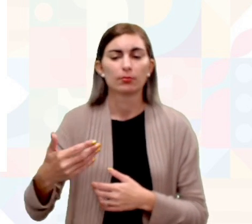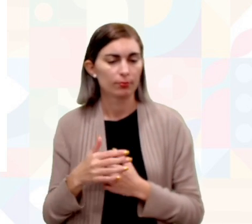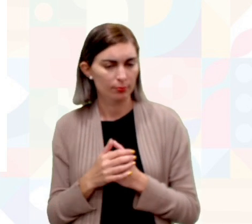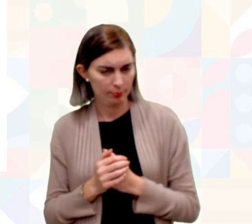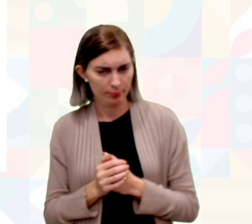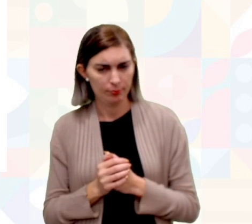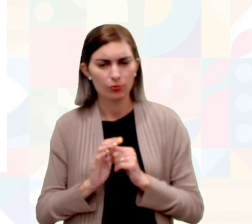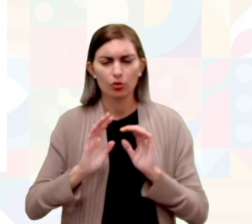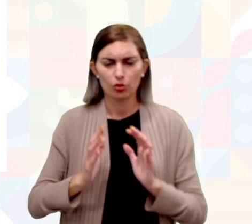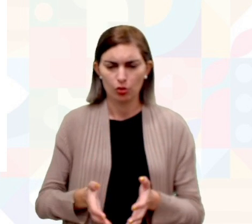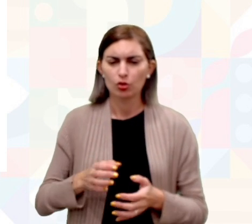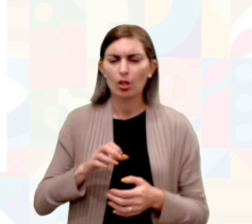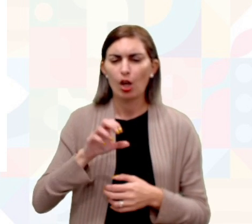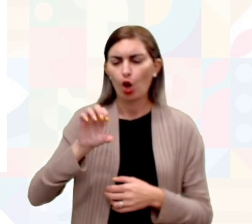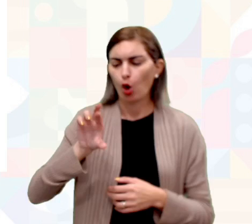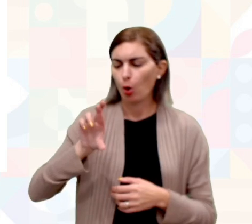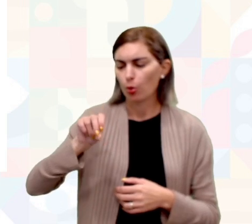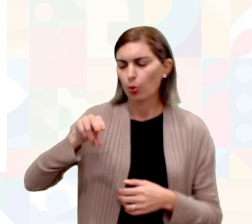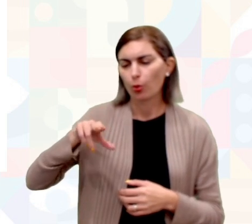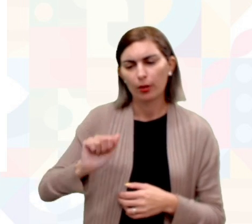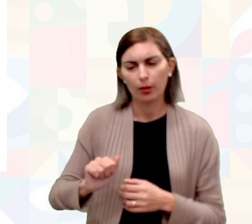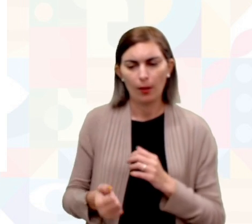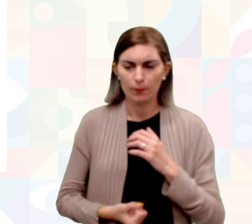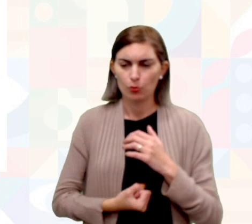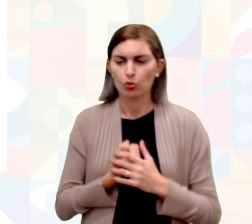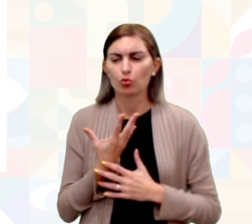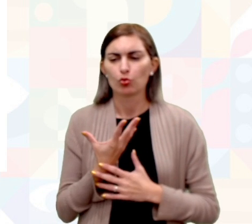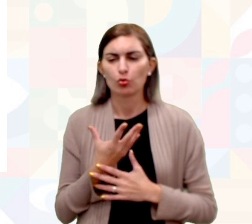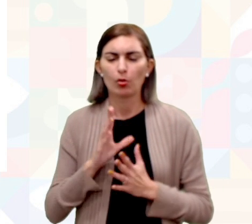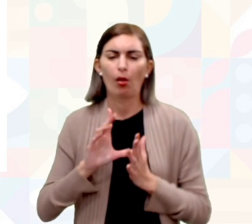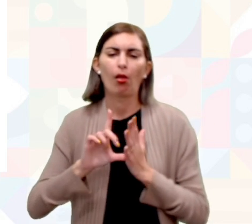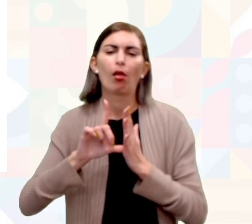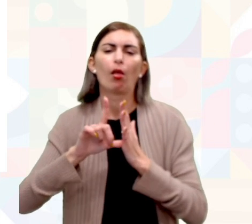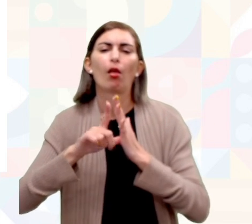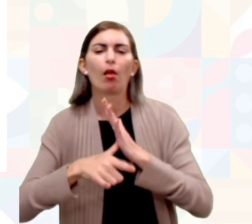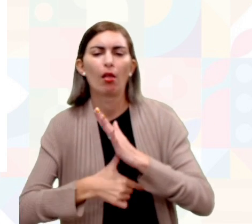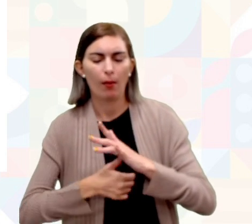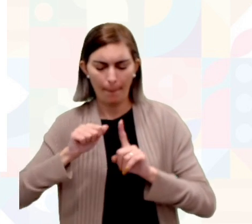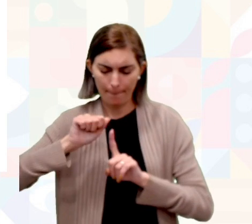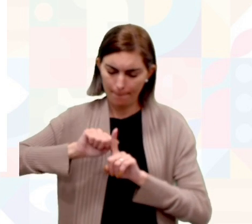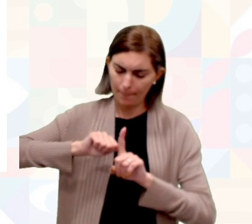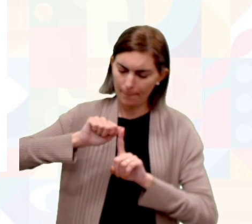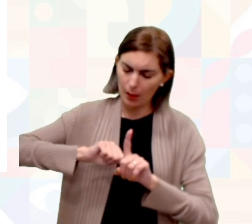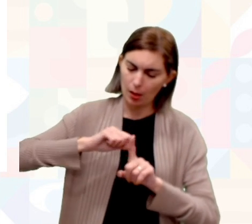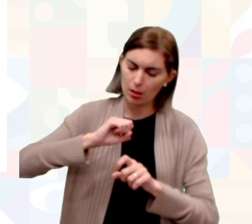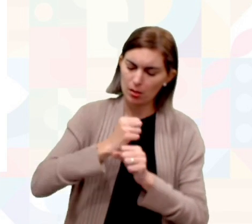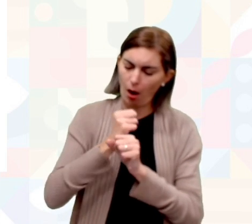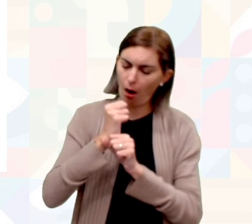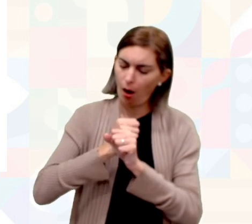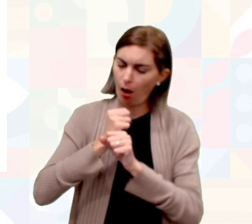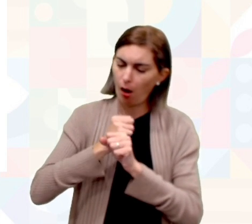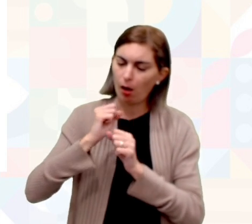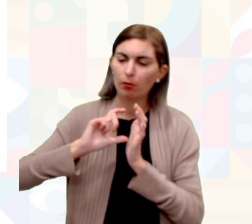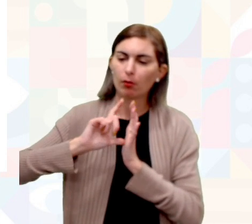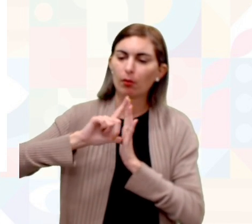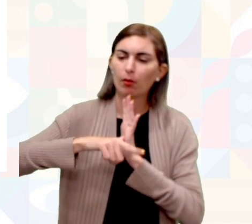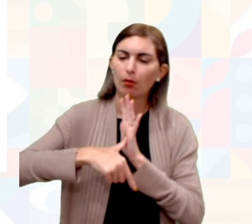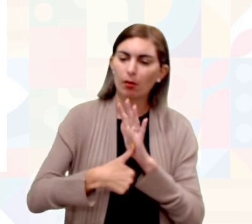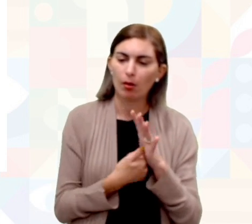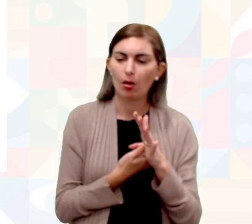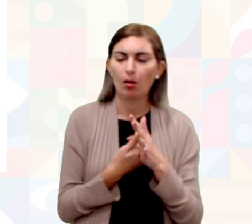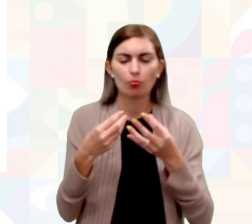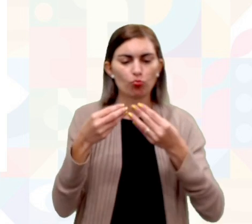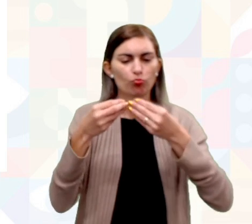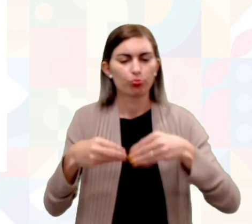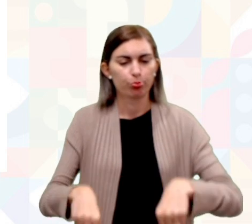Já a intoxicação crônica, ela tem um surgimento tardio após meses ou anos de exposição, acarretando danos muitas